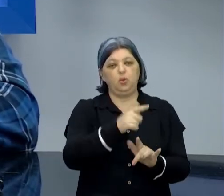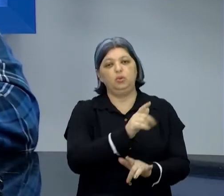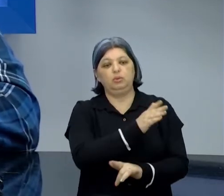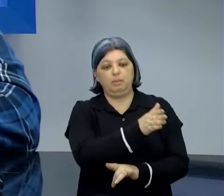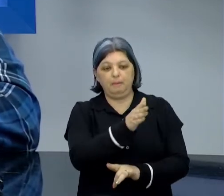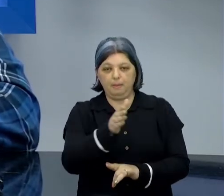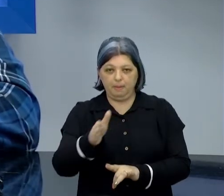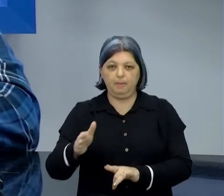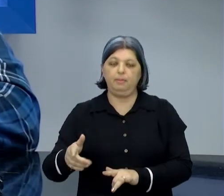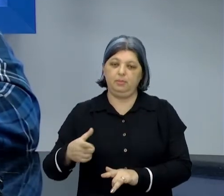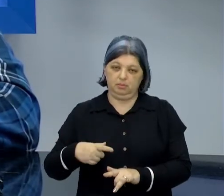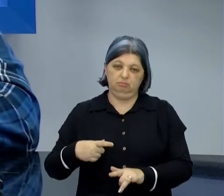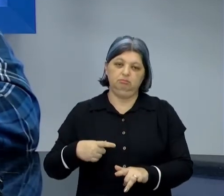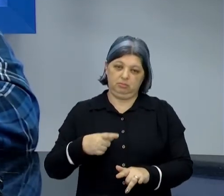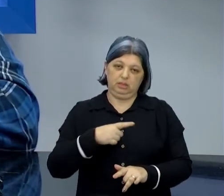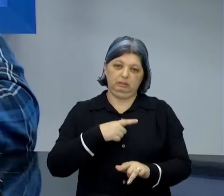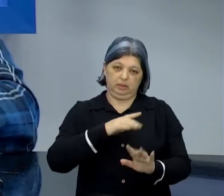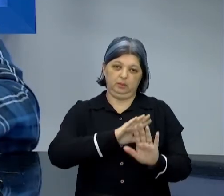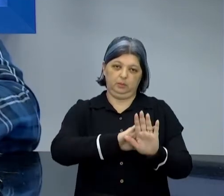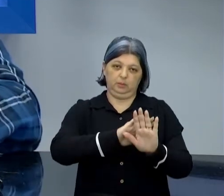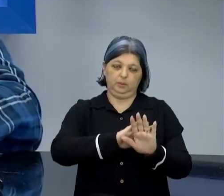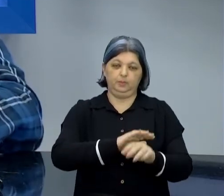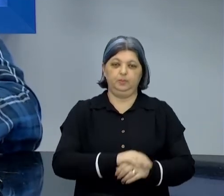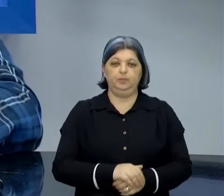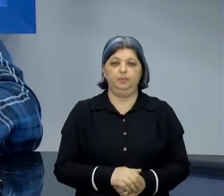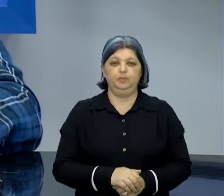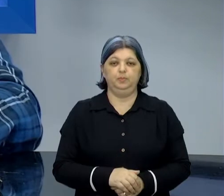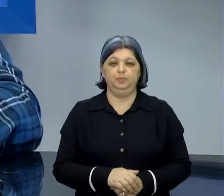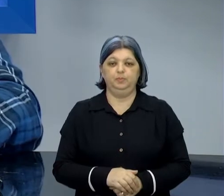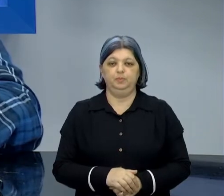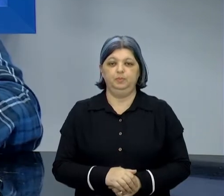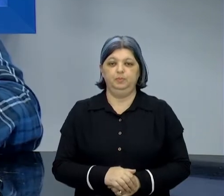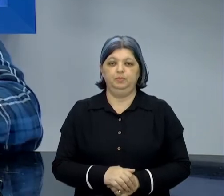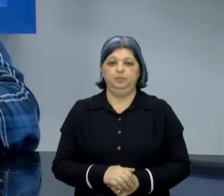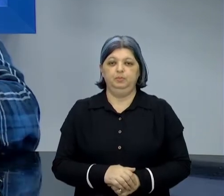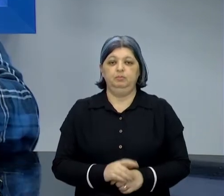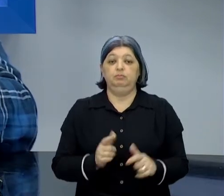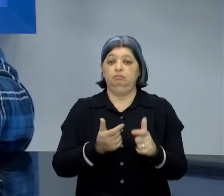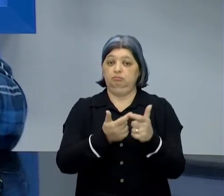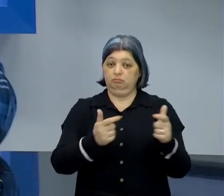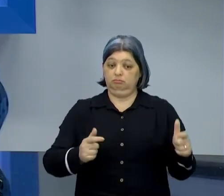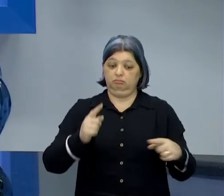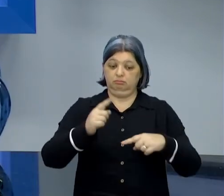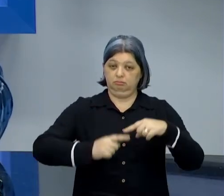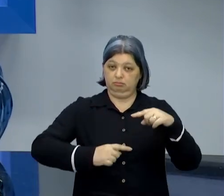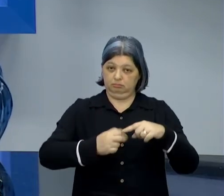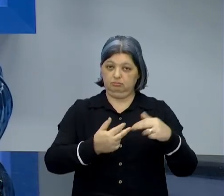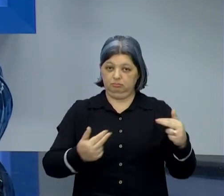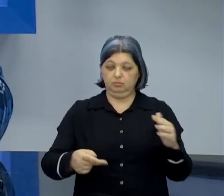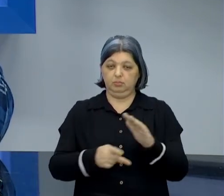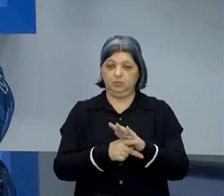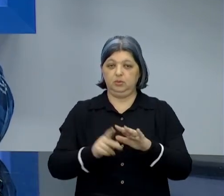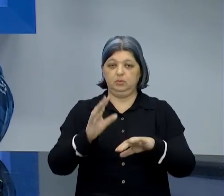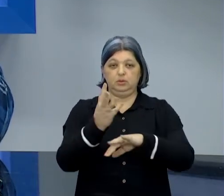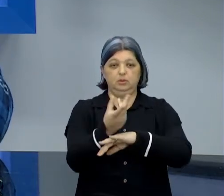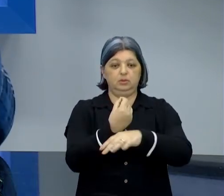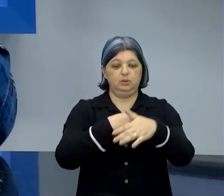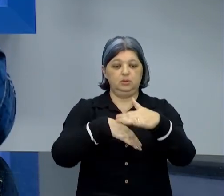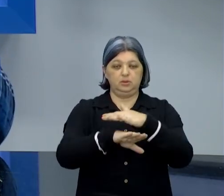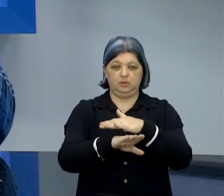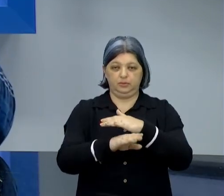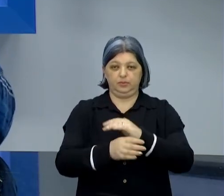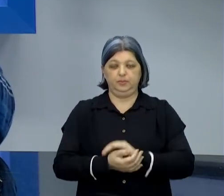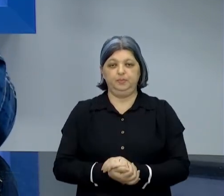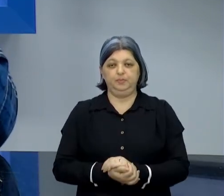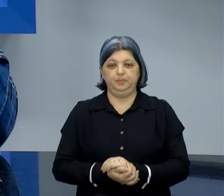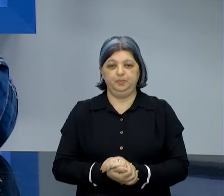fazia ideia que existiam, tá? E a maior parte dos itens do museu, elas ficam no acervo, tá? E no acervo,